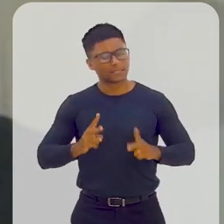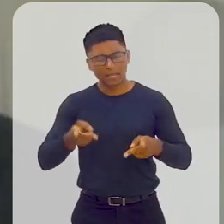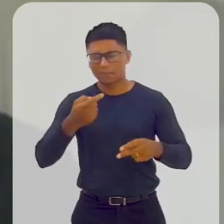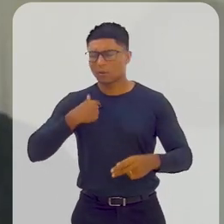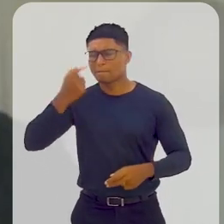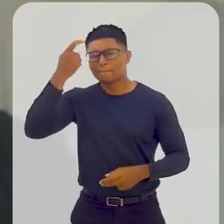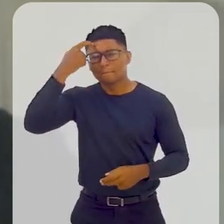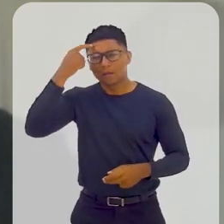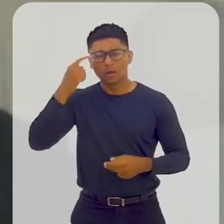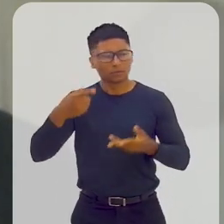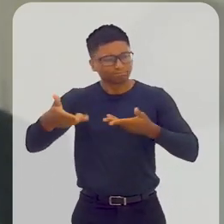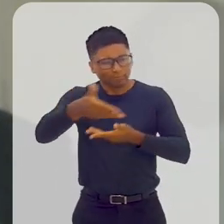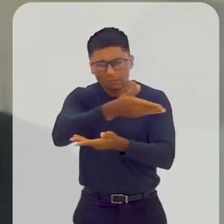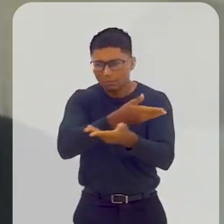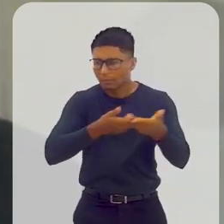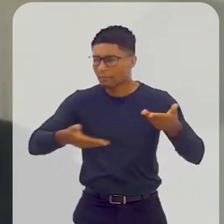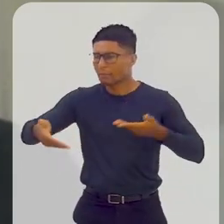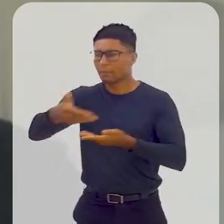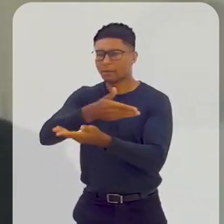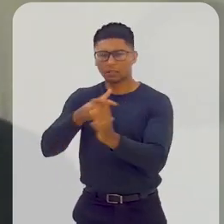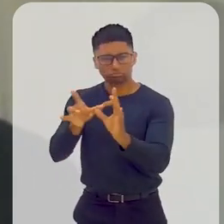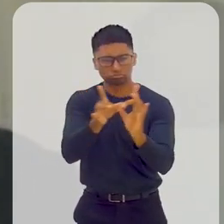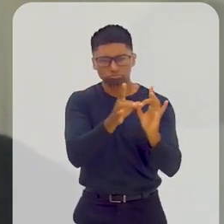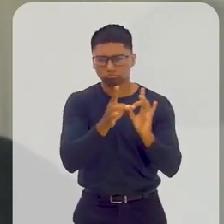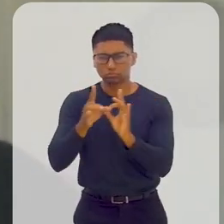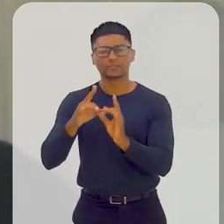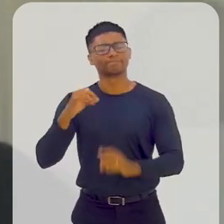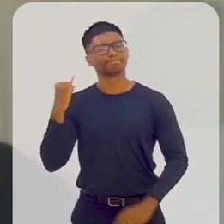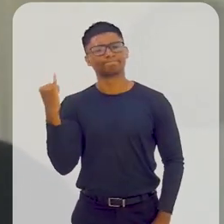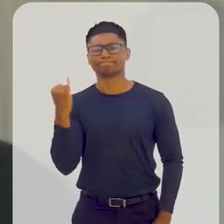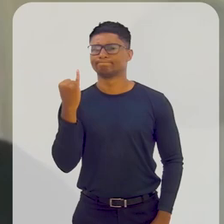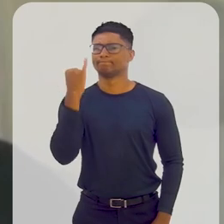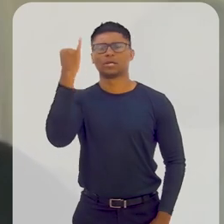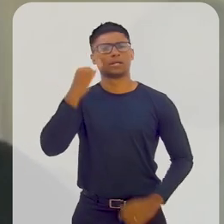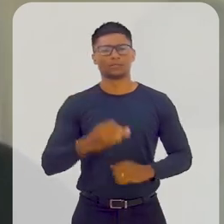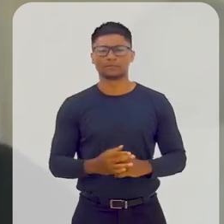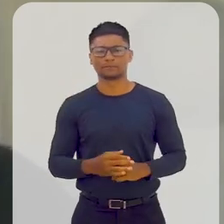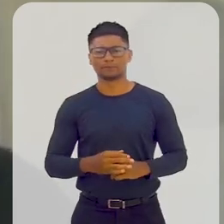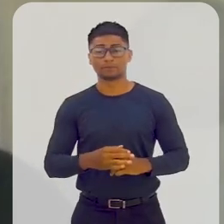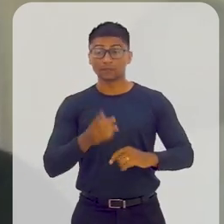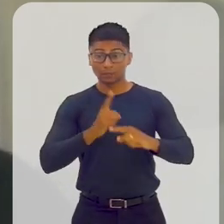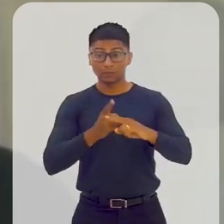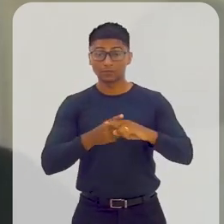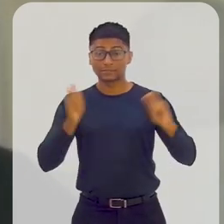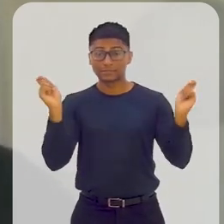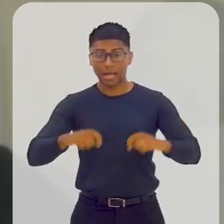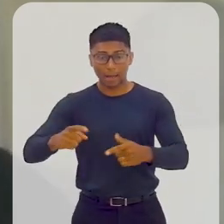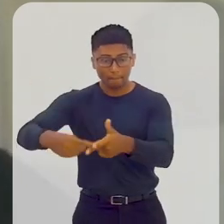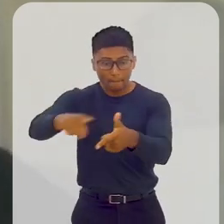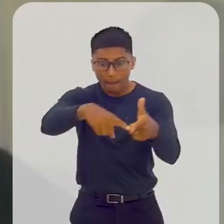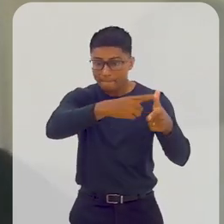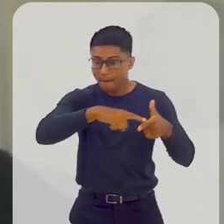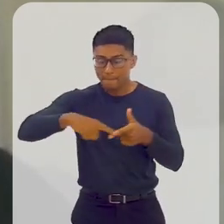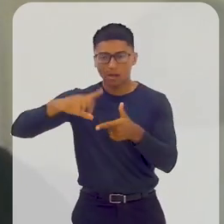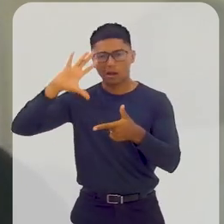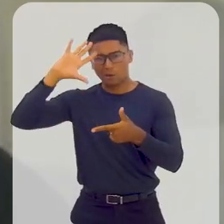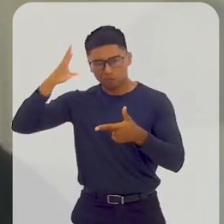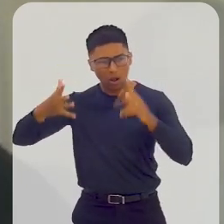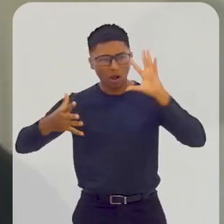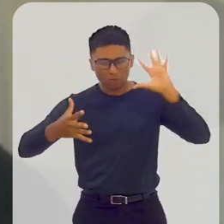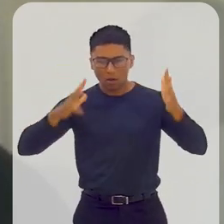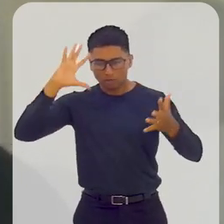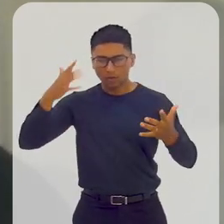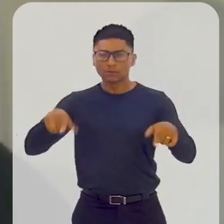fui a favor do cooperativismo, do associativismo, né? E desses fóruns, porque é aí que chegam as soluções, é aí